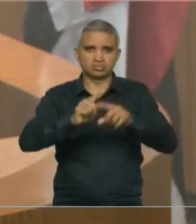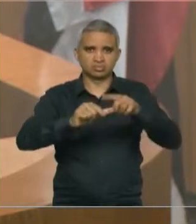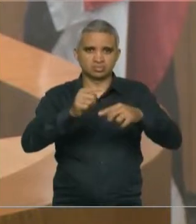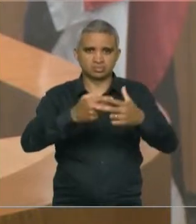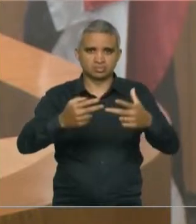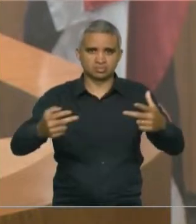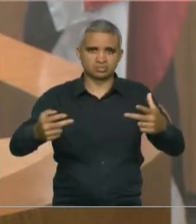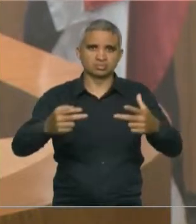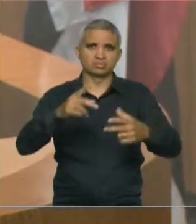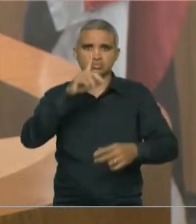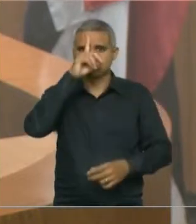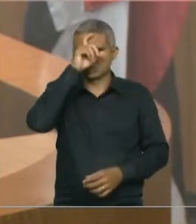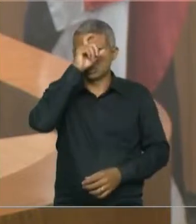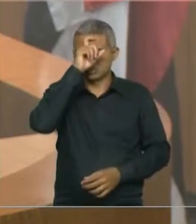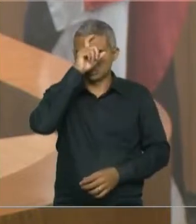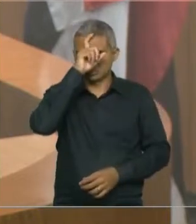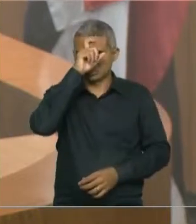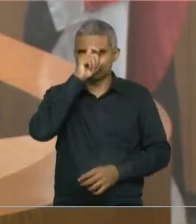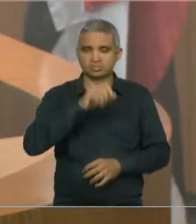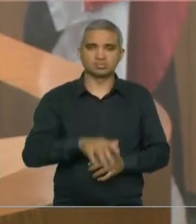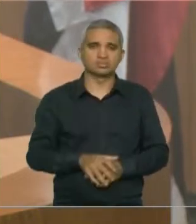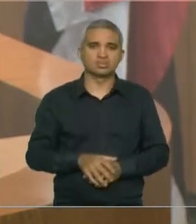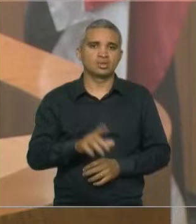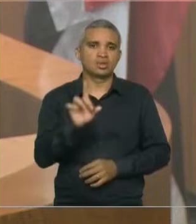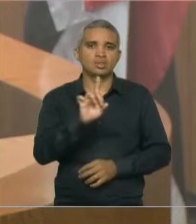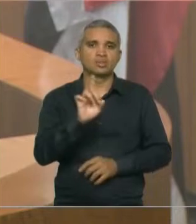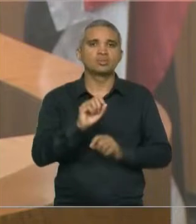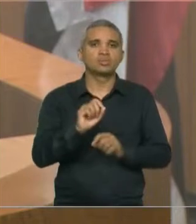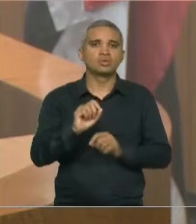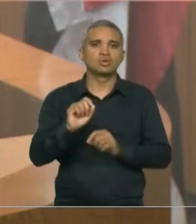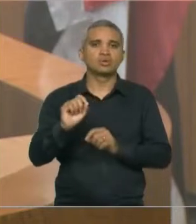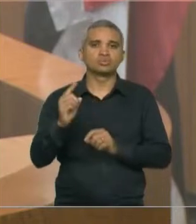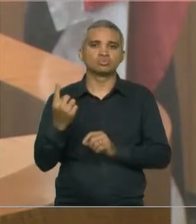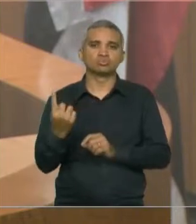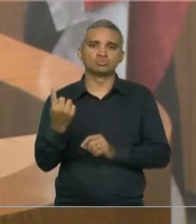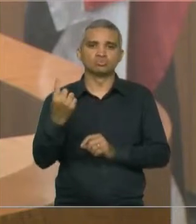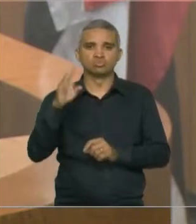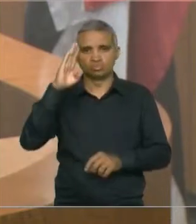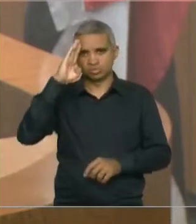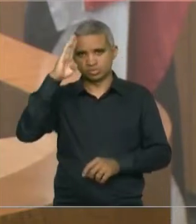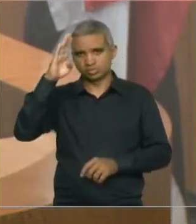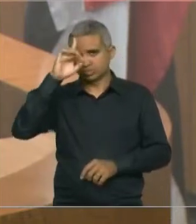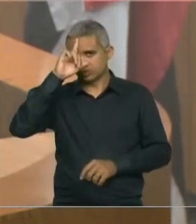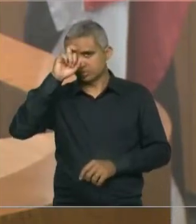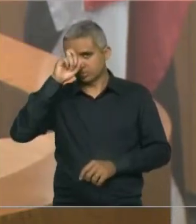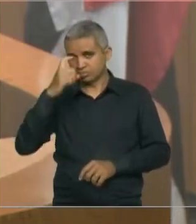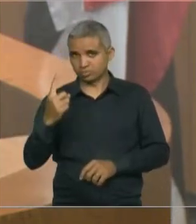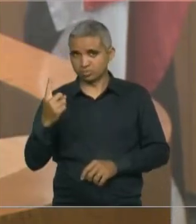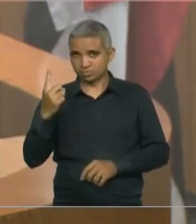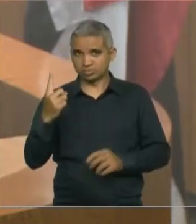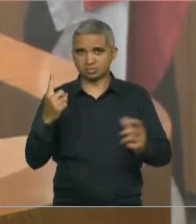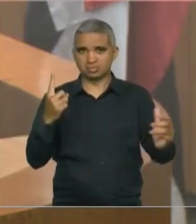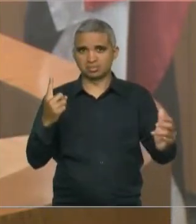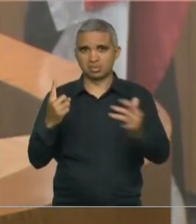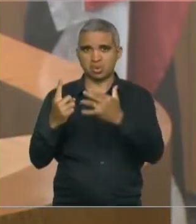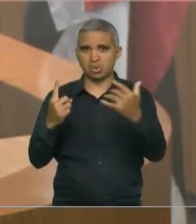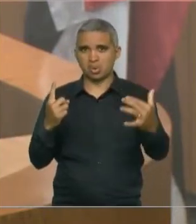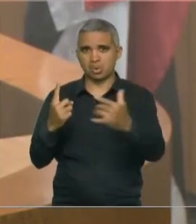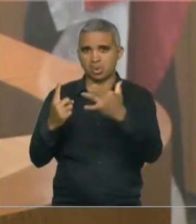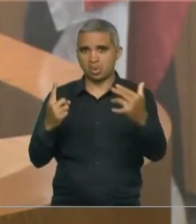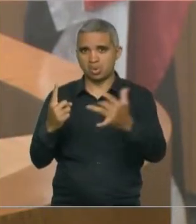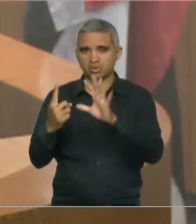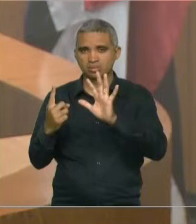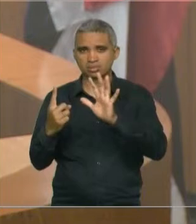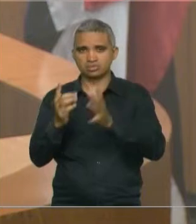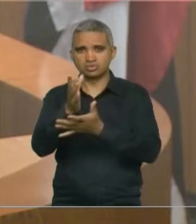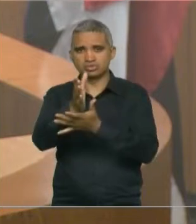mandar todo o caso para o hospital, não superlotar muitas vezes sem necessidade, e às vezes a gente tem isso, porque a